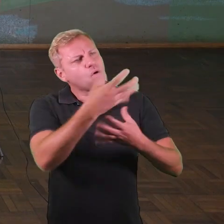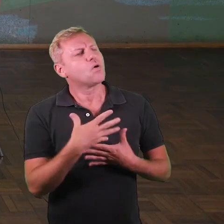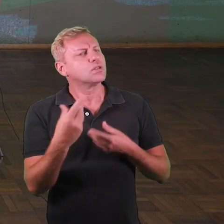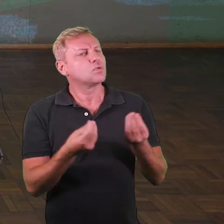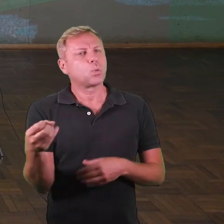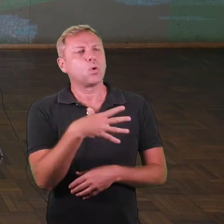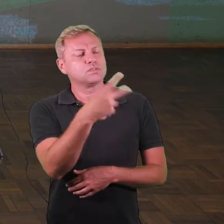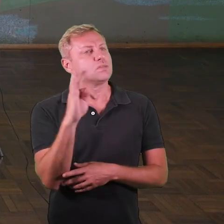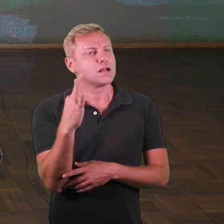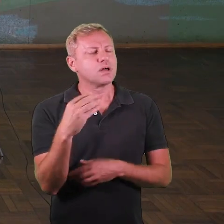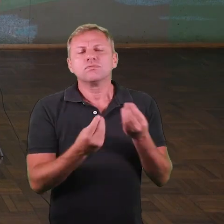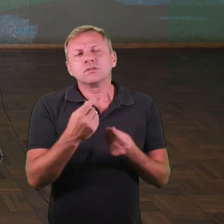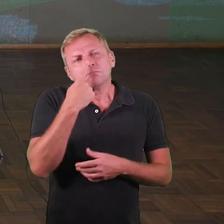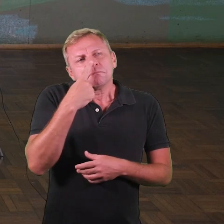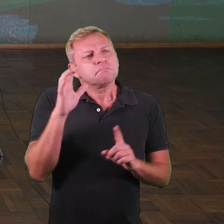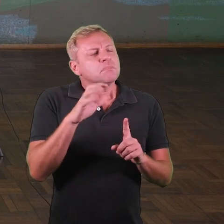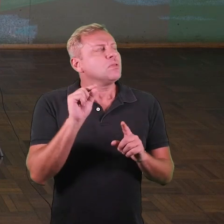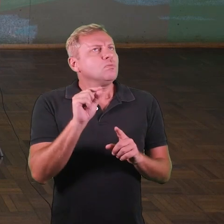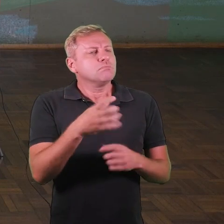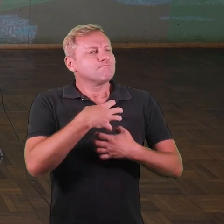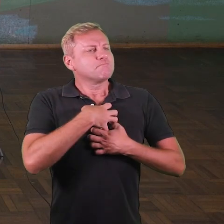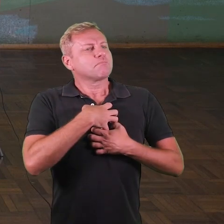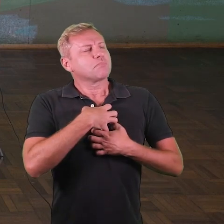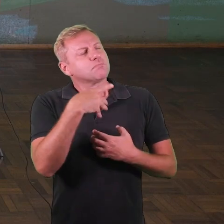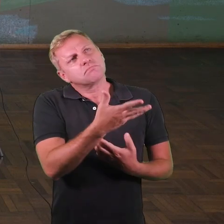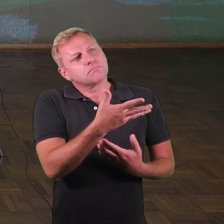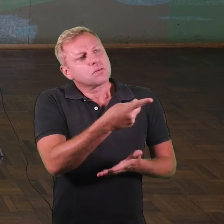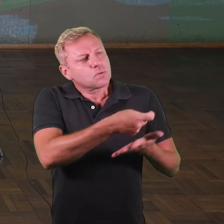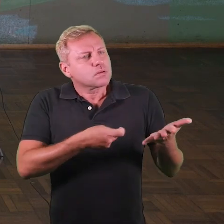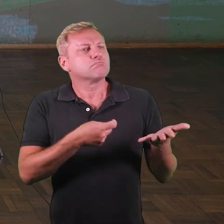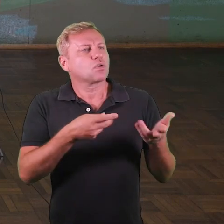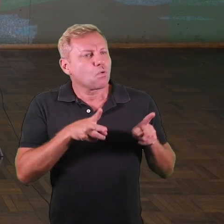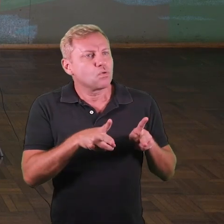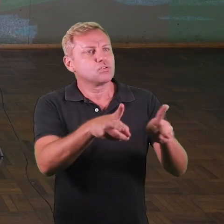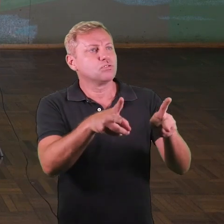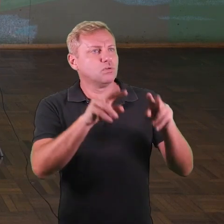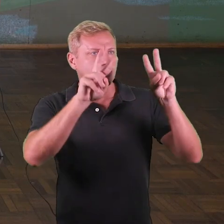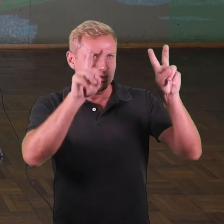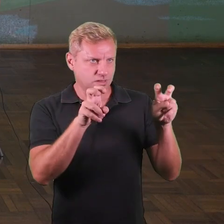esse novo trabalho, o que te inspirou e o que te leva a dar continuidade a esse